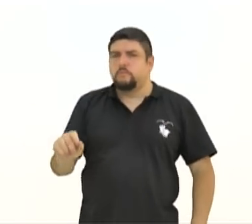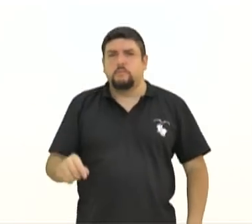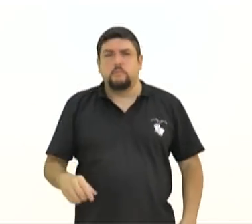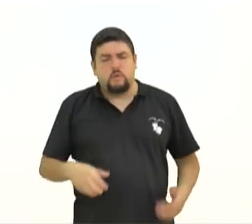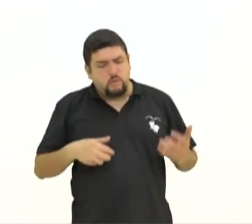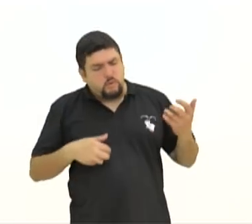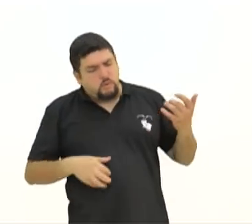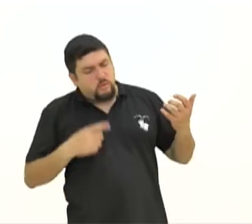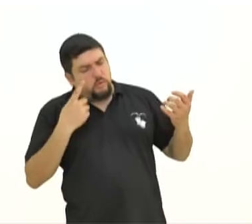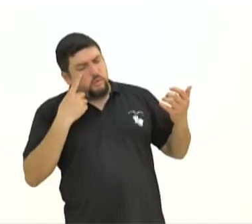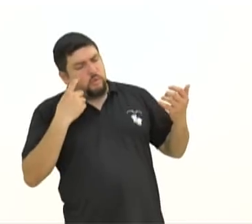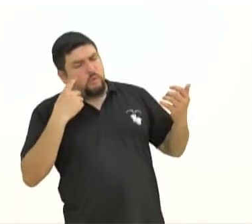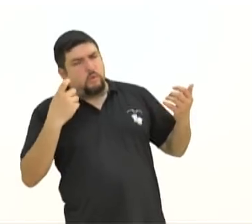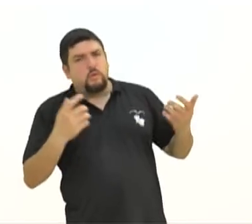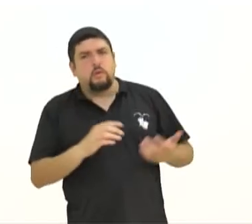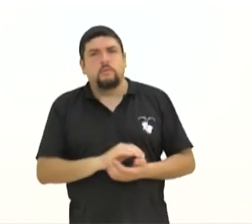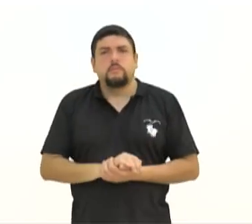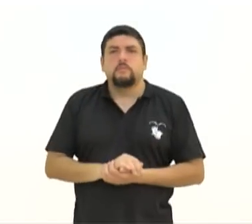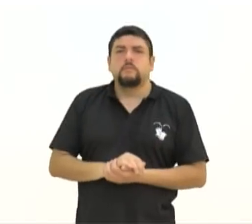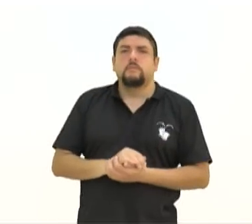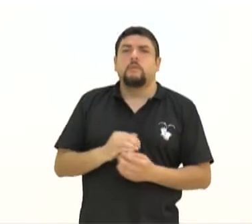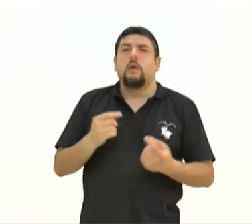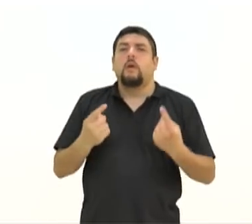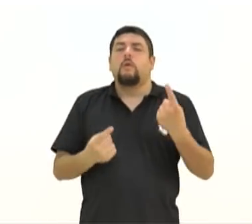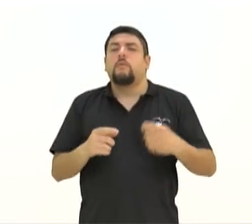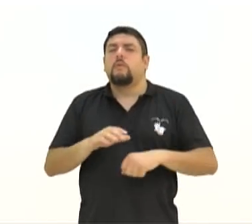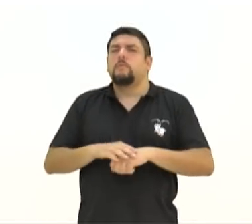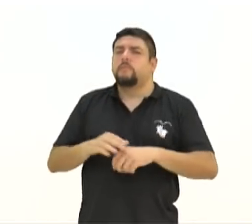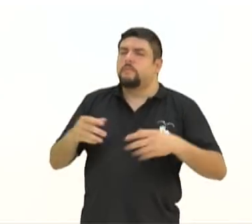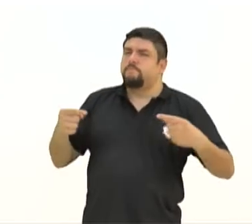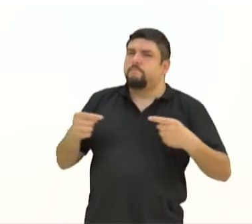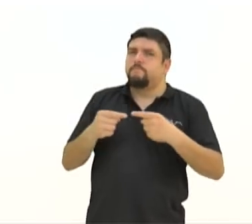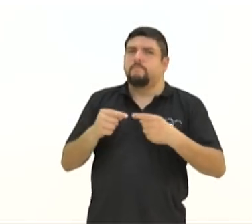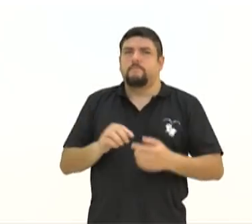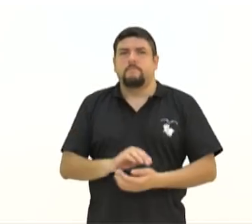aí vocês têm as alternativas e assinalem qual vocês acham mais adequada.